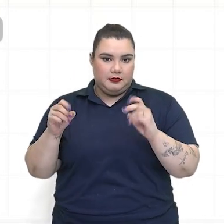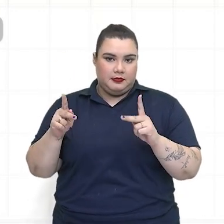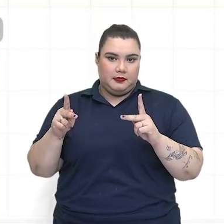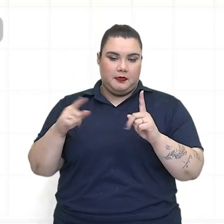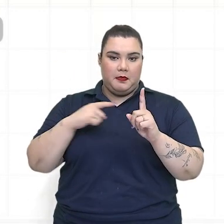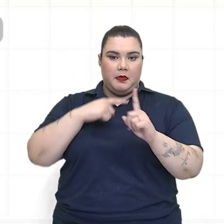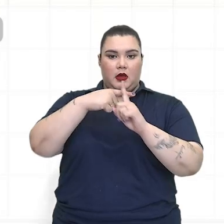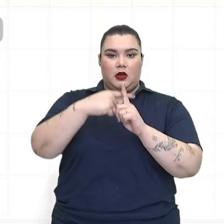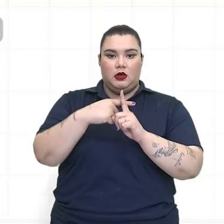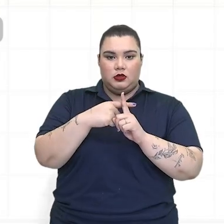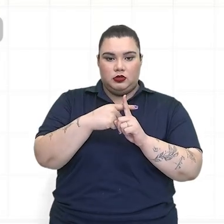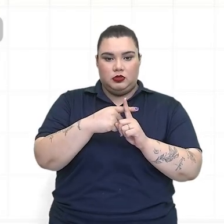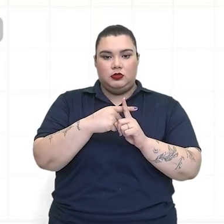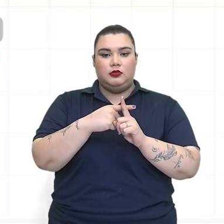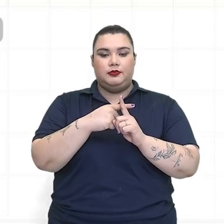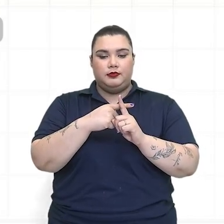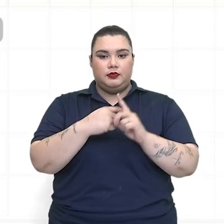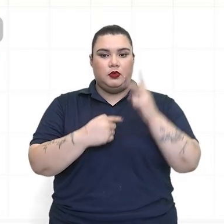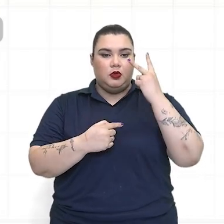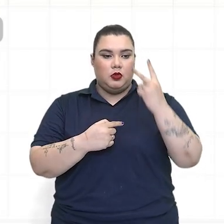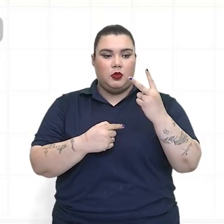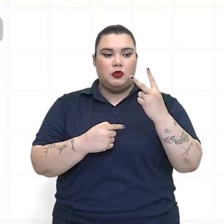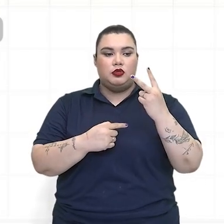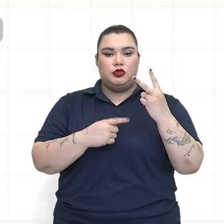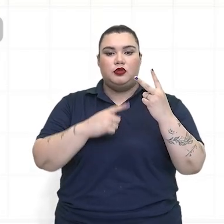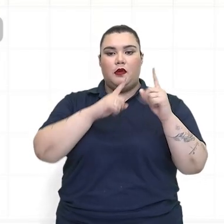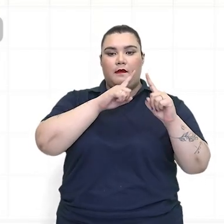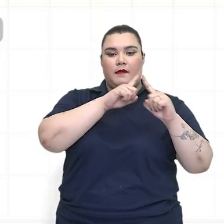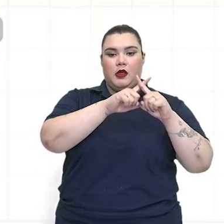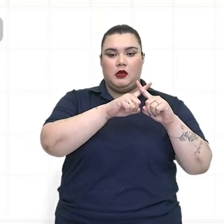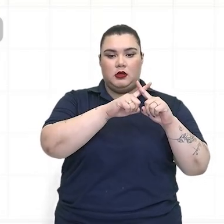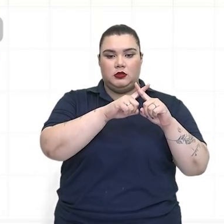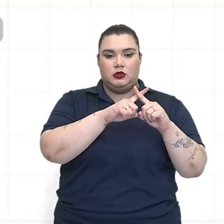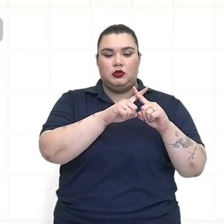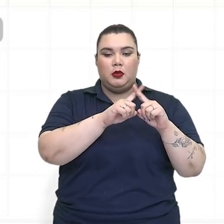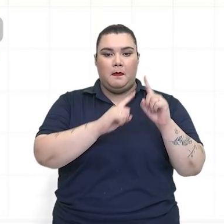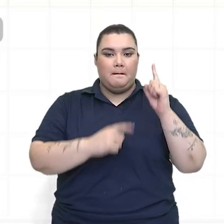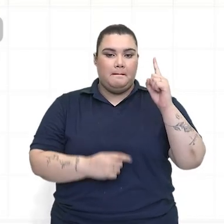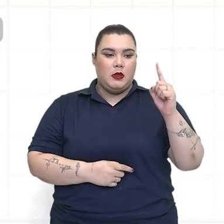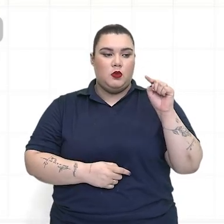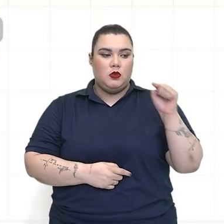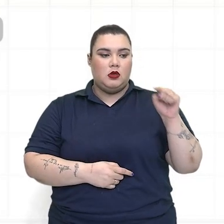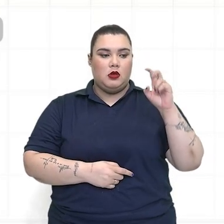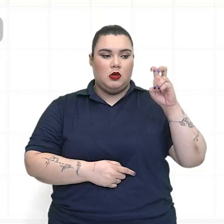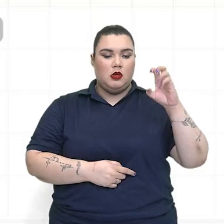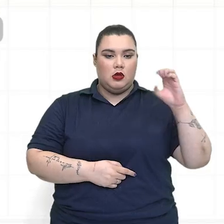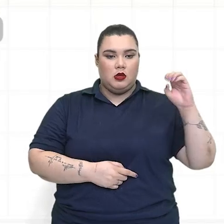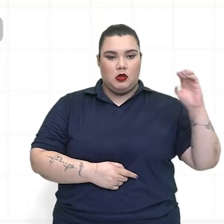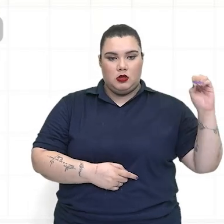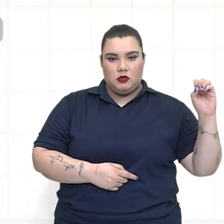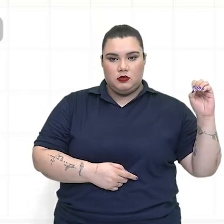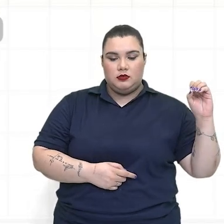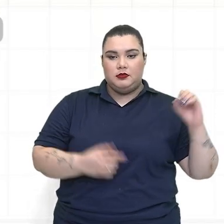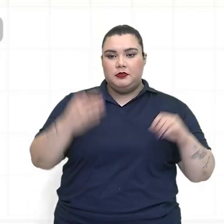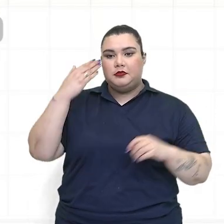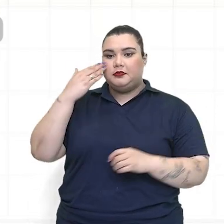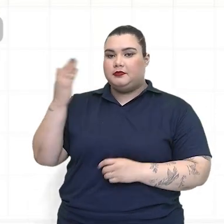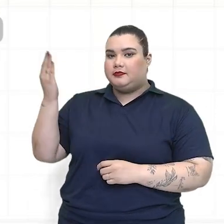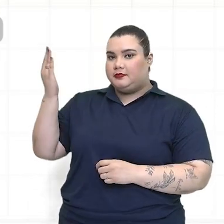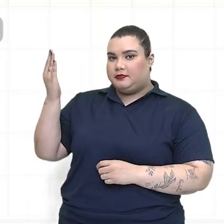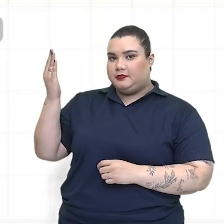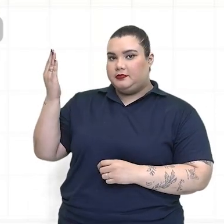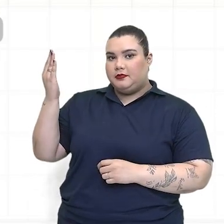Certo? E tenho mais o quê? 2 parcelas de quanto? De 1.500. Então, eu vou